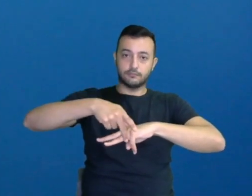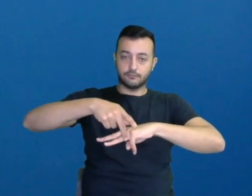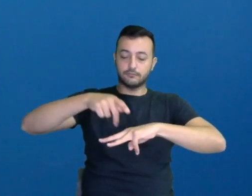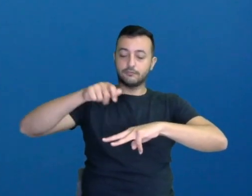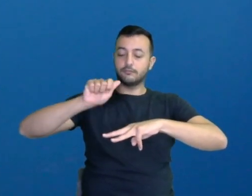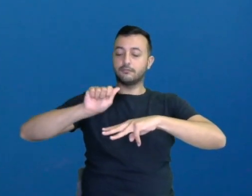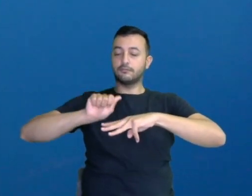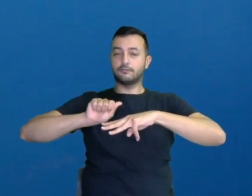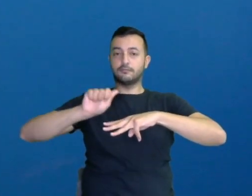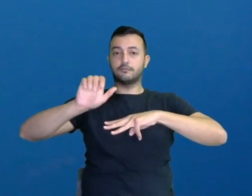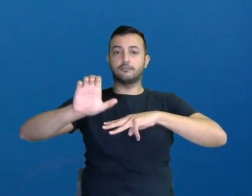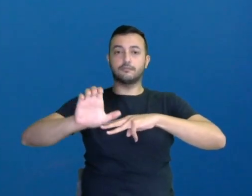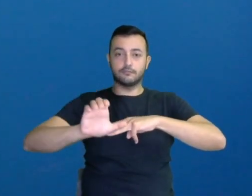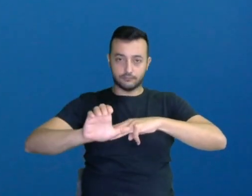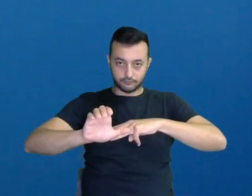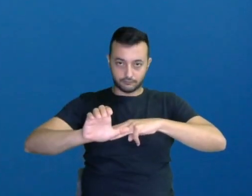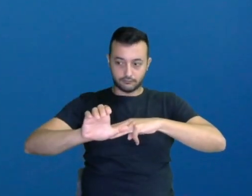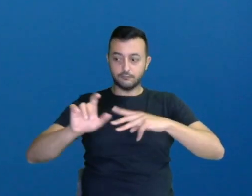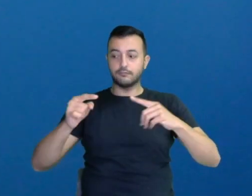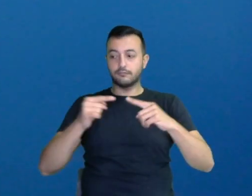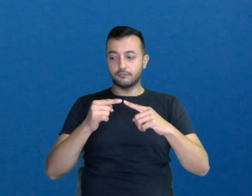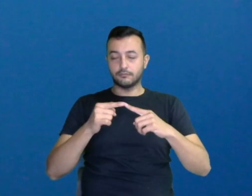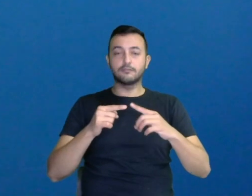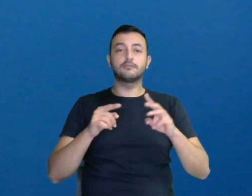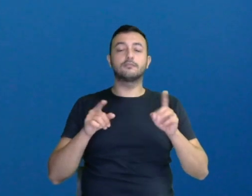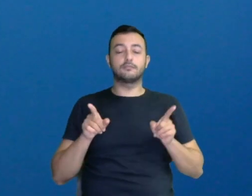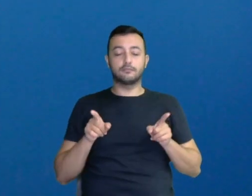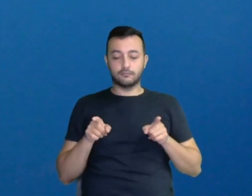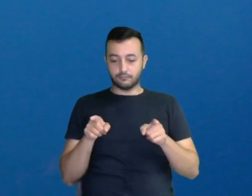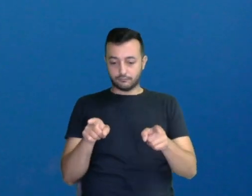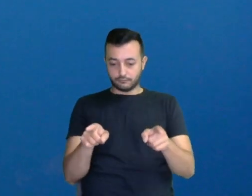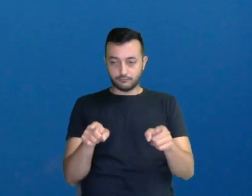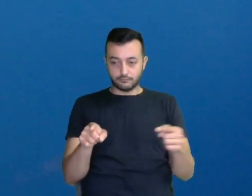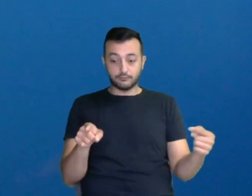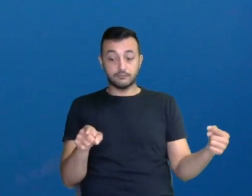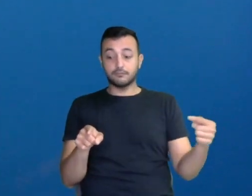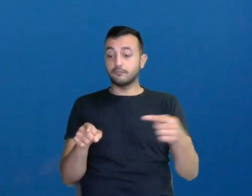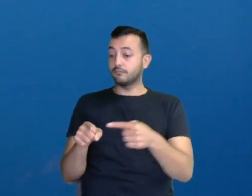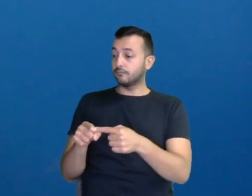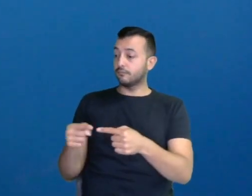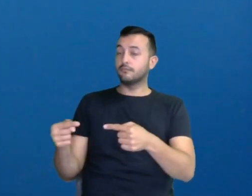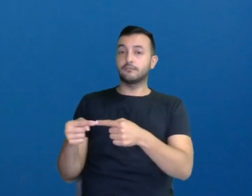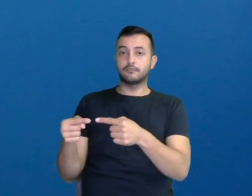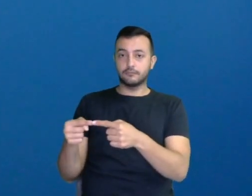A, C, então vai lá para outra transversal